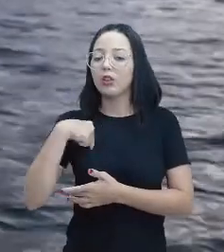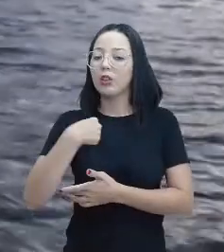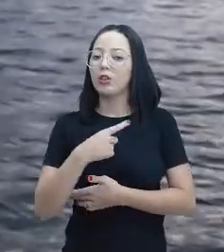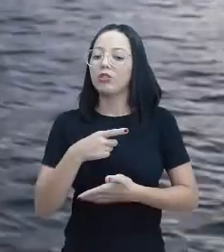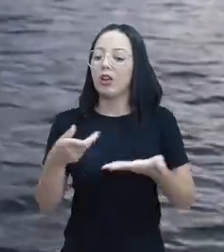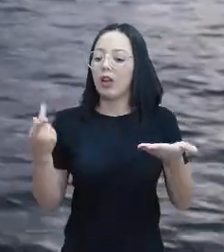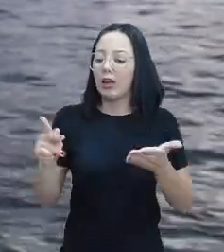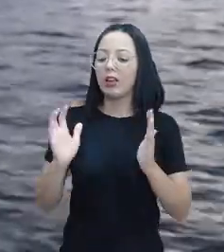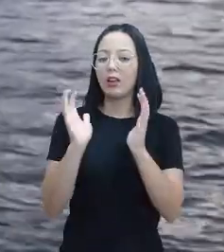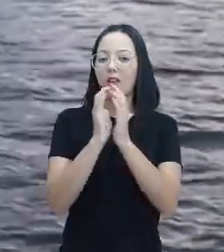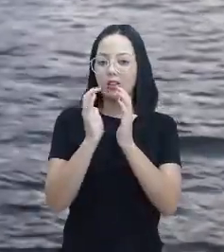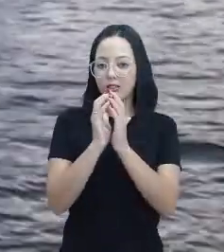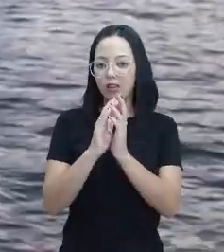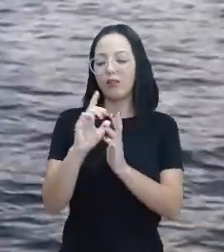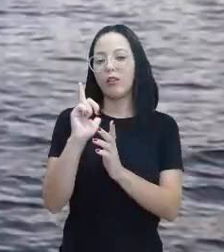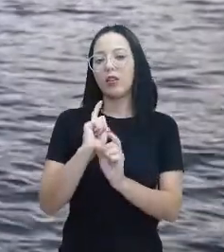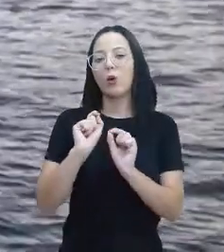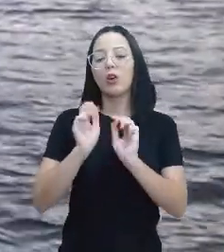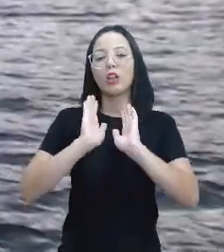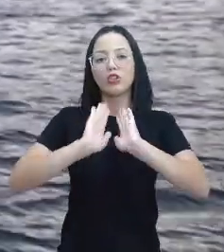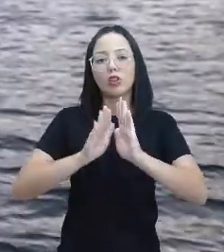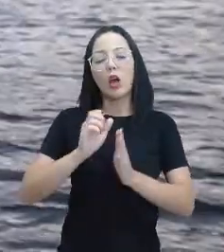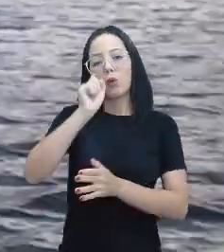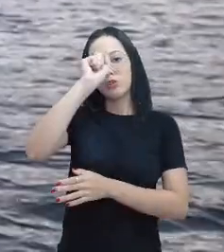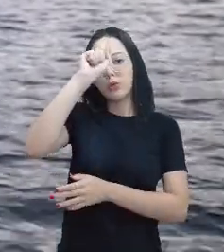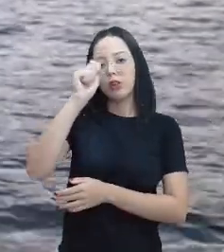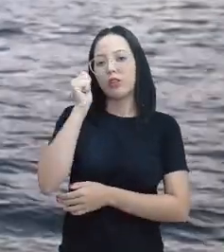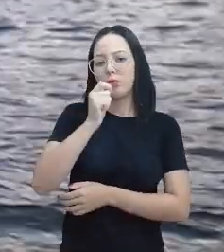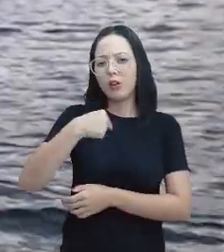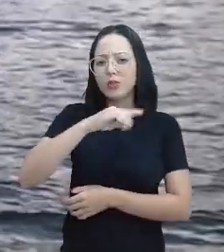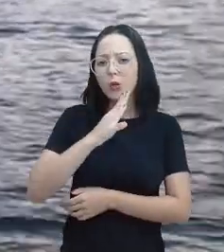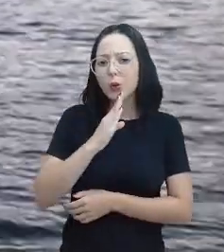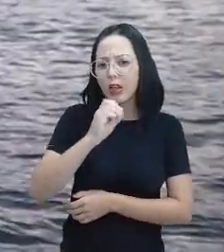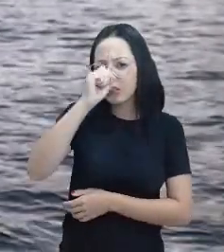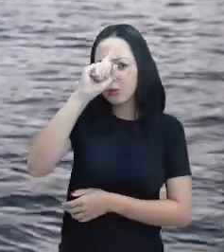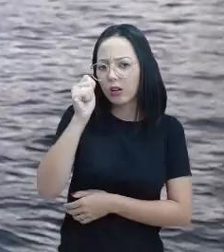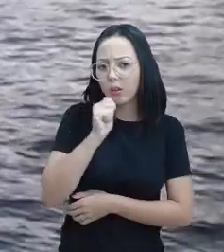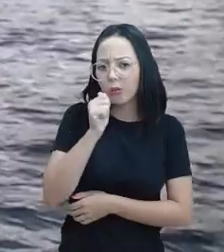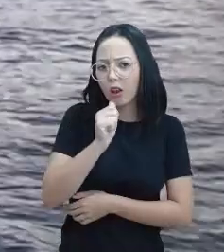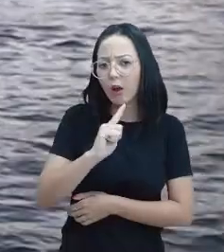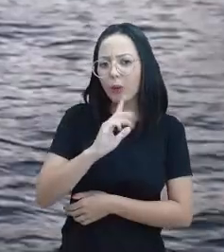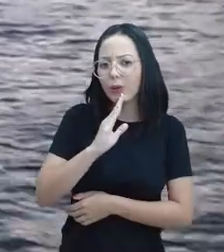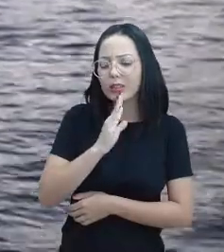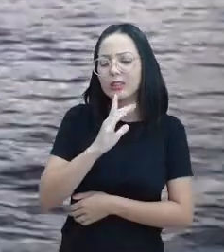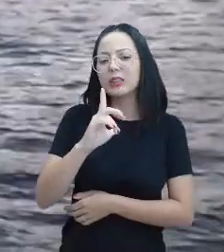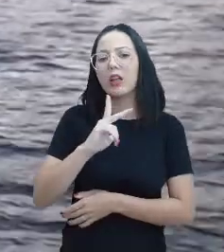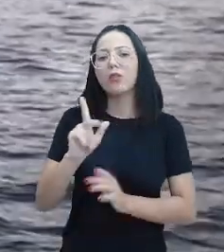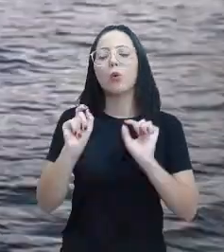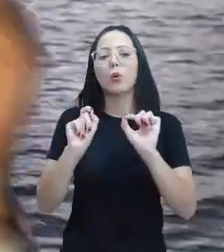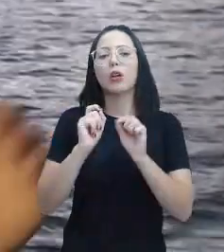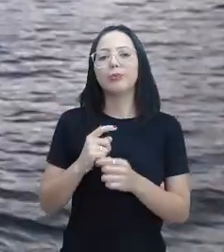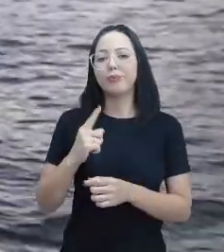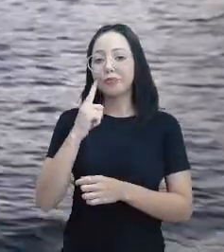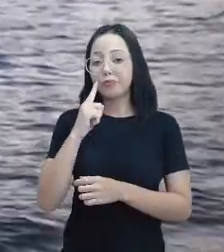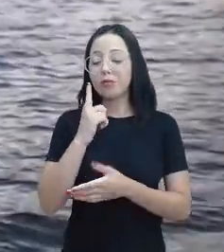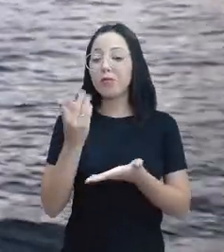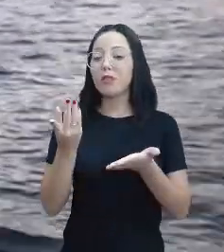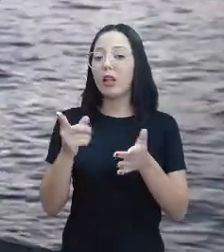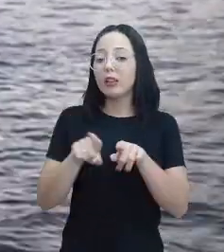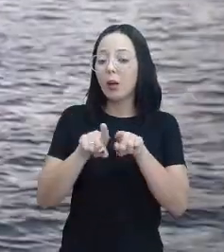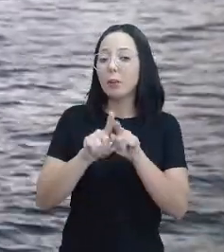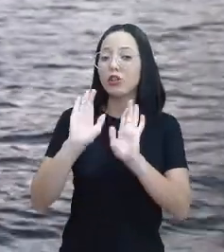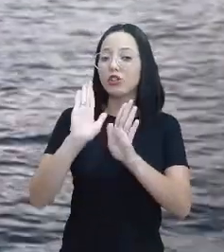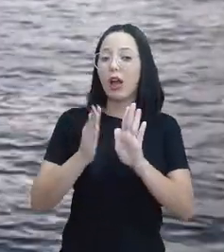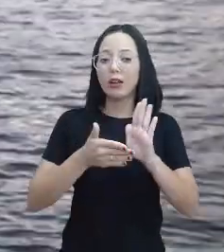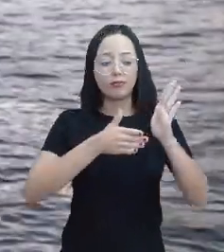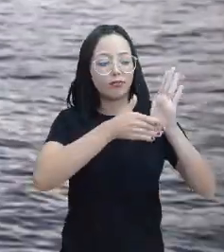em Recife, inclusive, já o Hospital da Mulher. Conhece o Hospital da Mulher? O Hospital da Mulher teve as placas fotovoltaicas instaladas